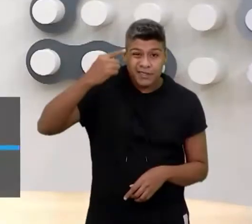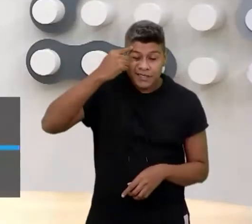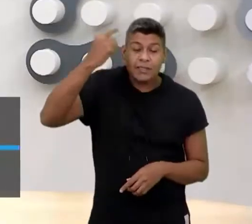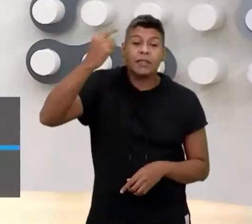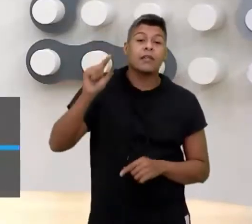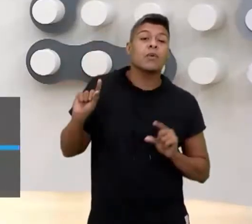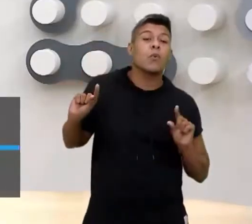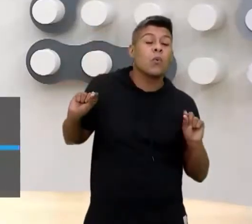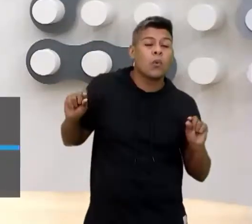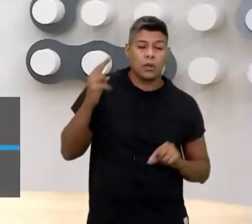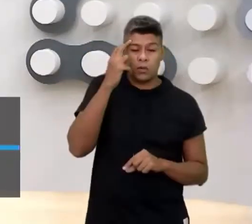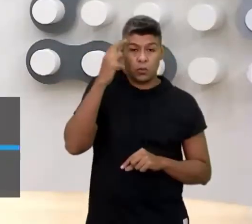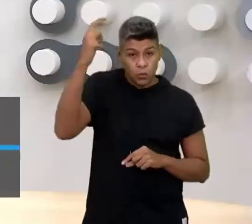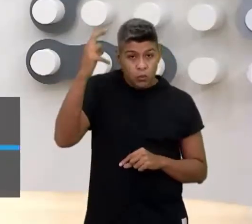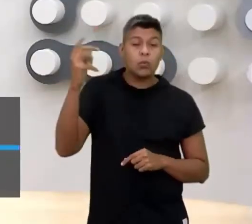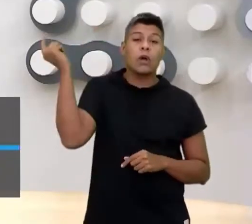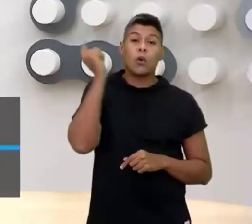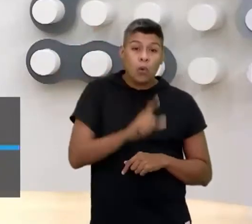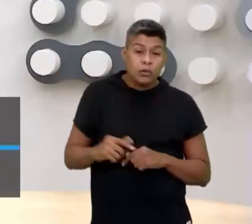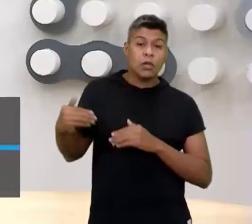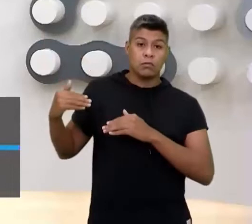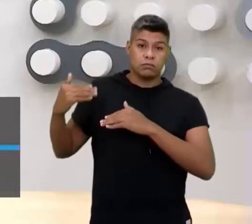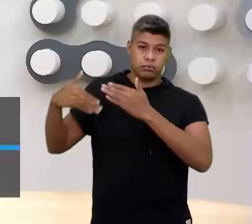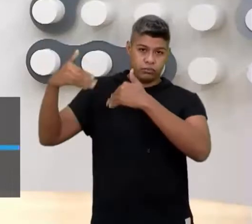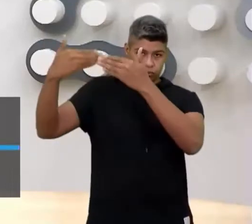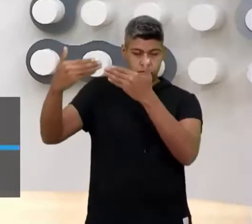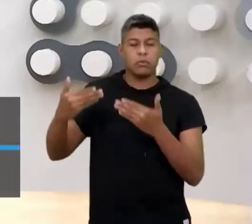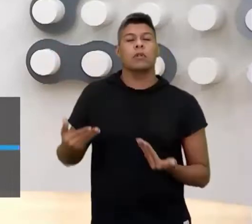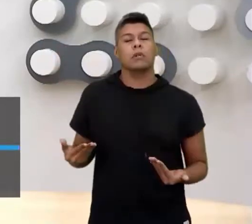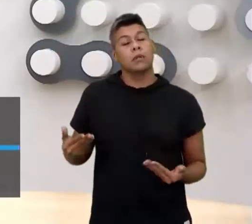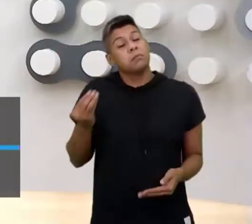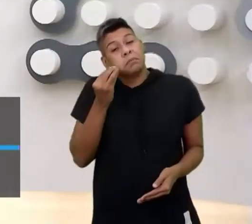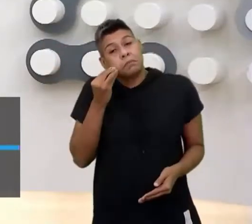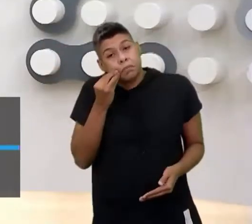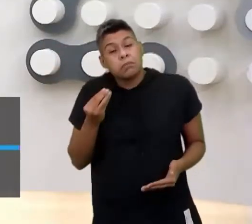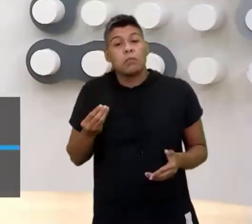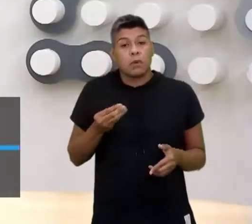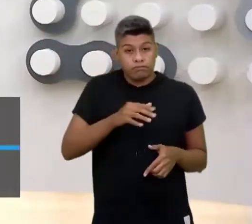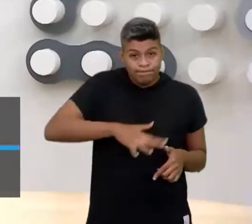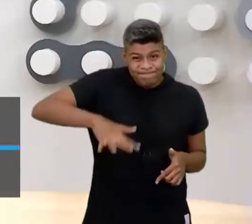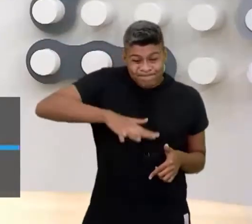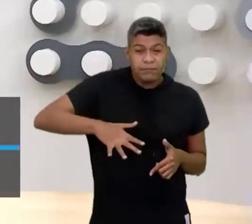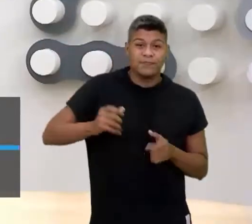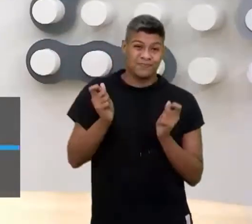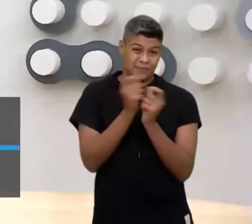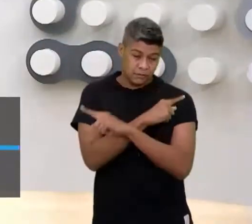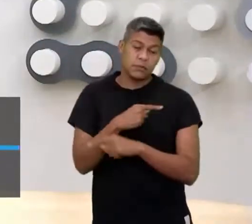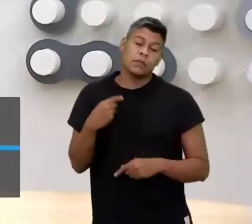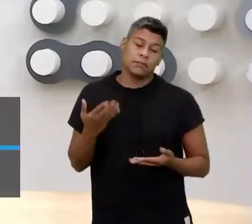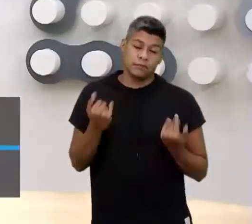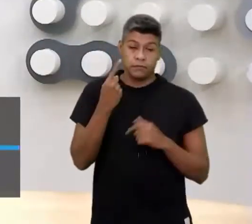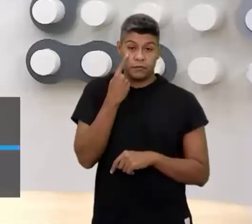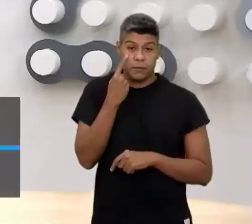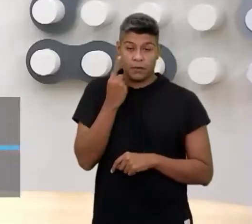cultura deles e ver se eles conseguiram prosperar, no caso, em situações muito difíceis. Então, vamos dar